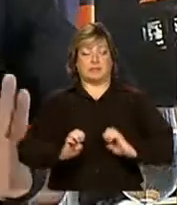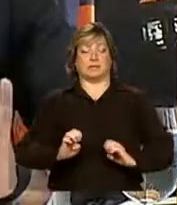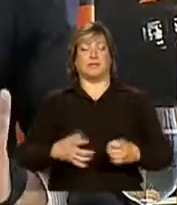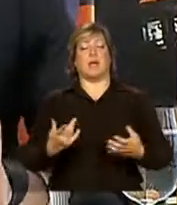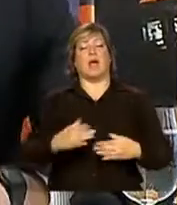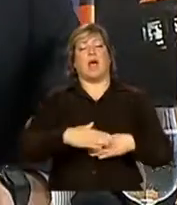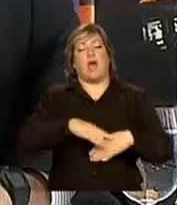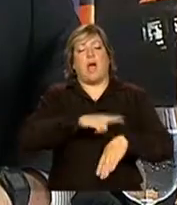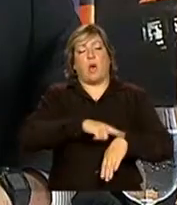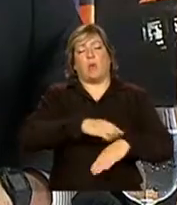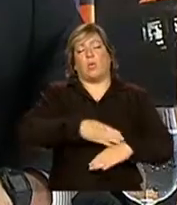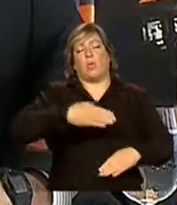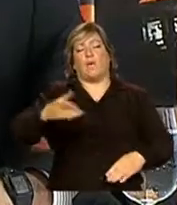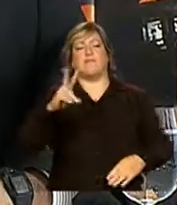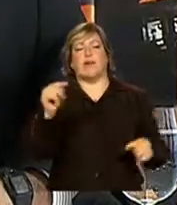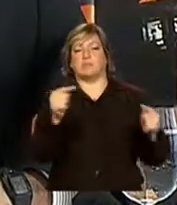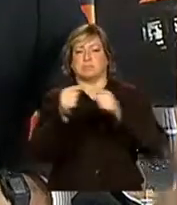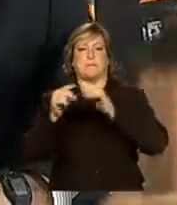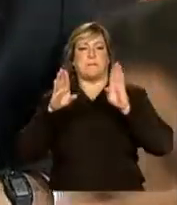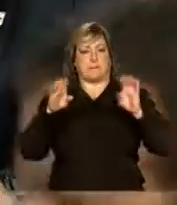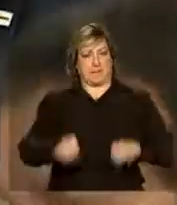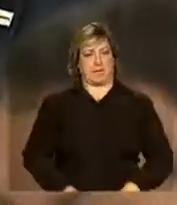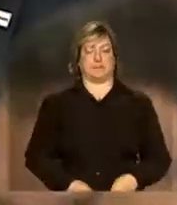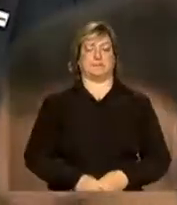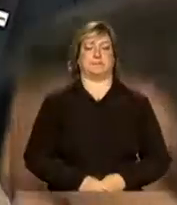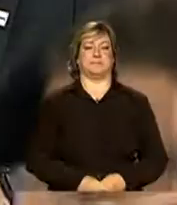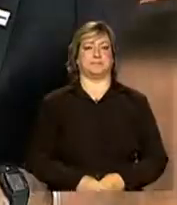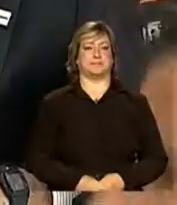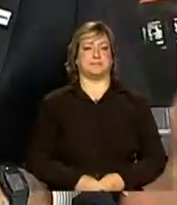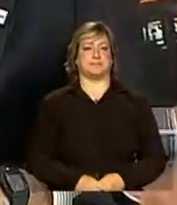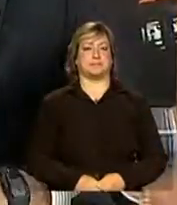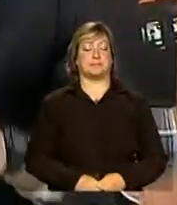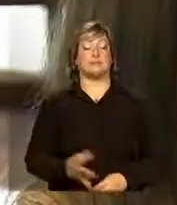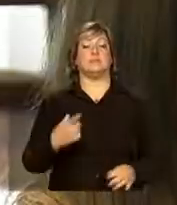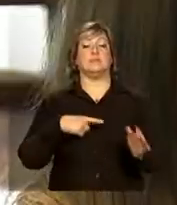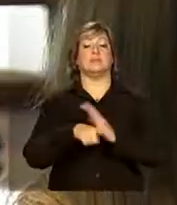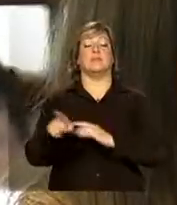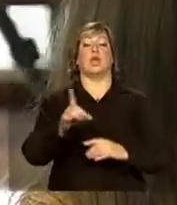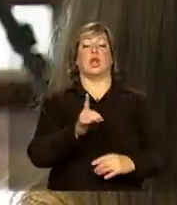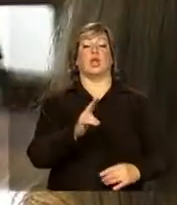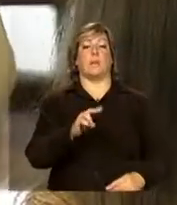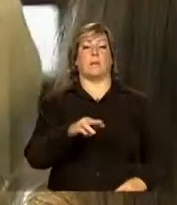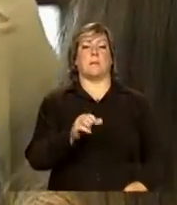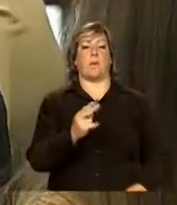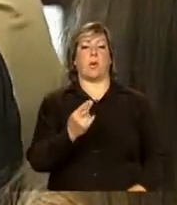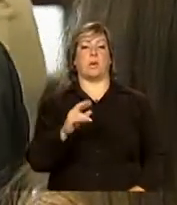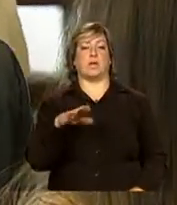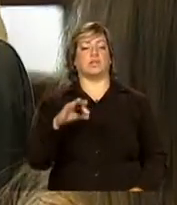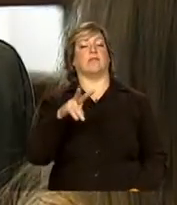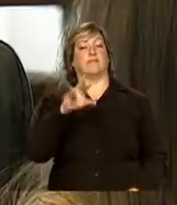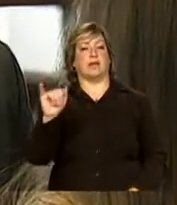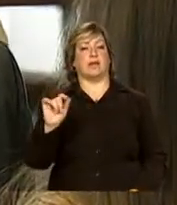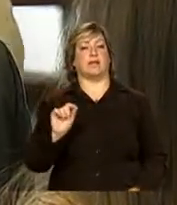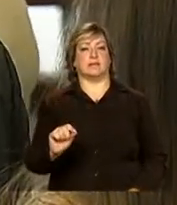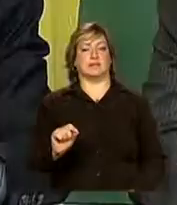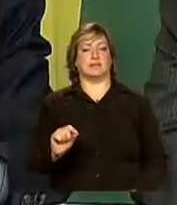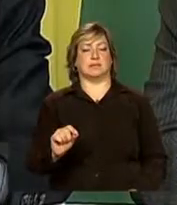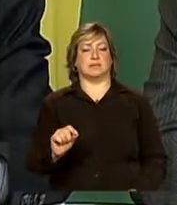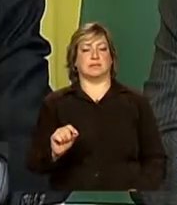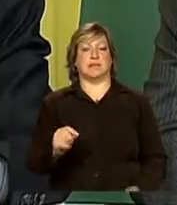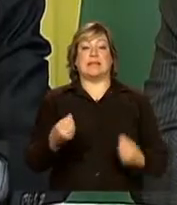do tempo, isso tudo vai fechar direitinho. O doutor Maurício Tomalski vai lhe oferecer